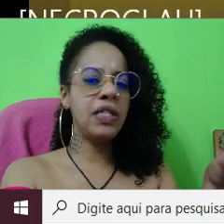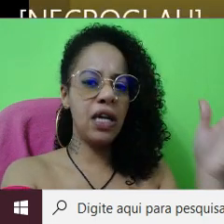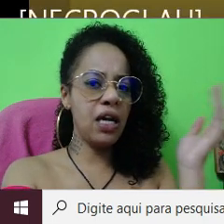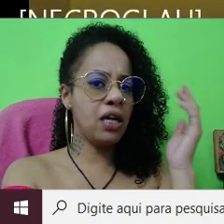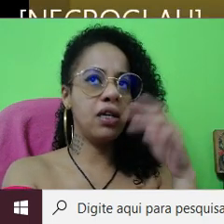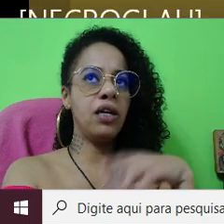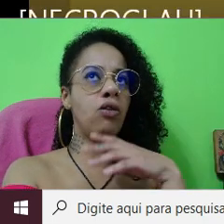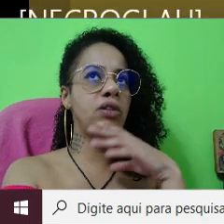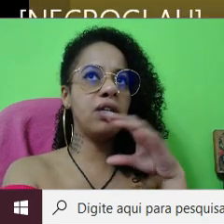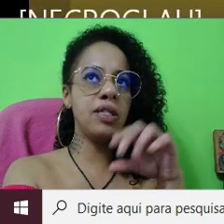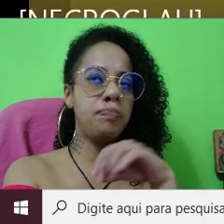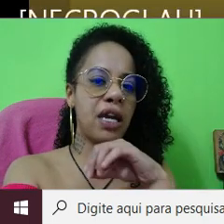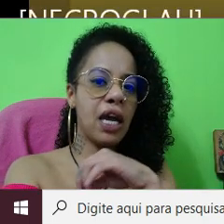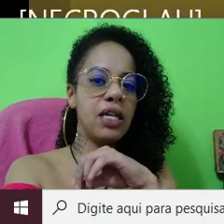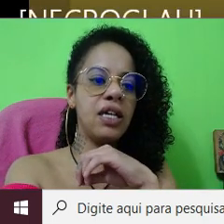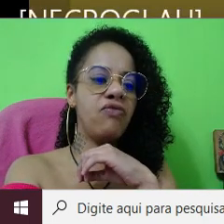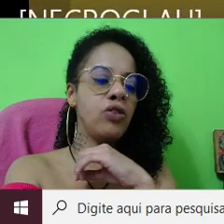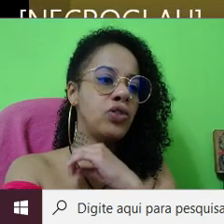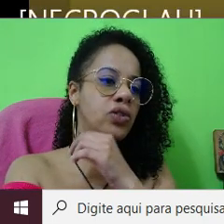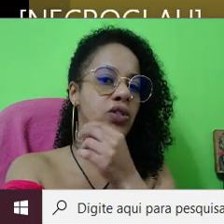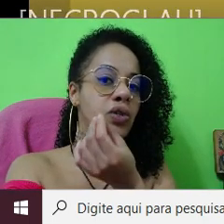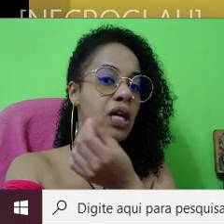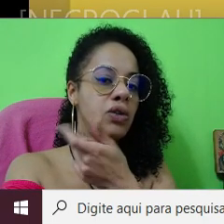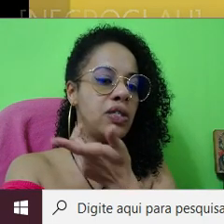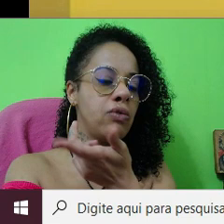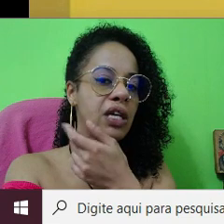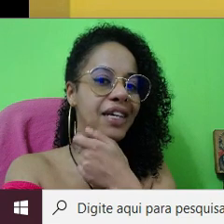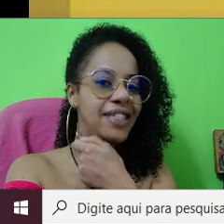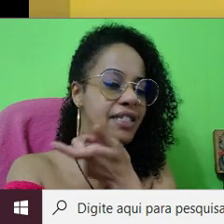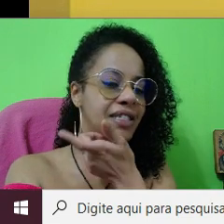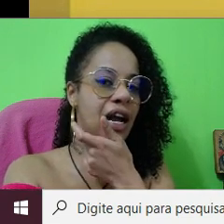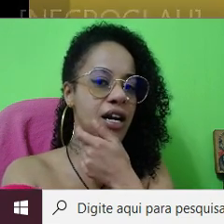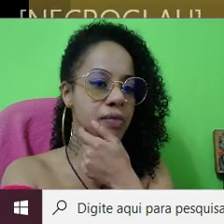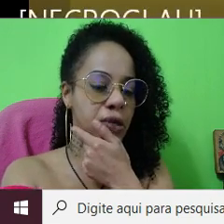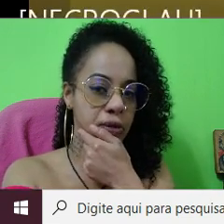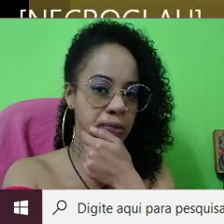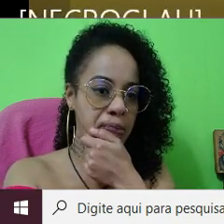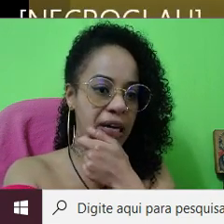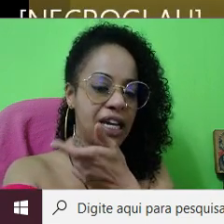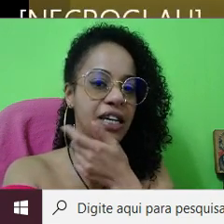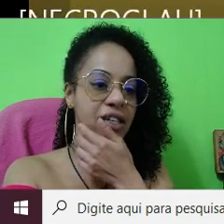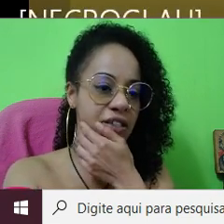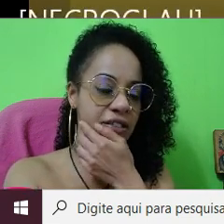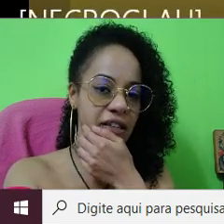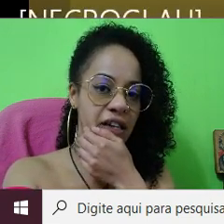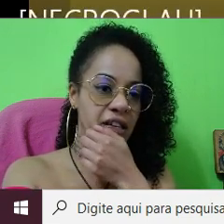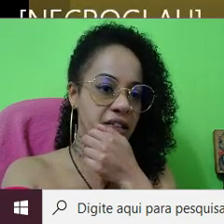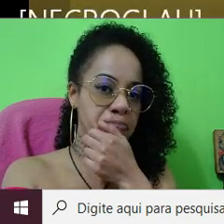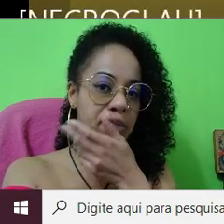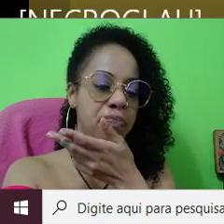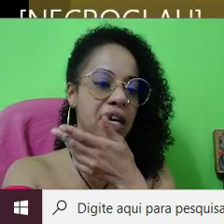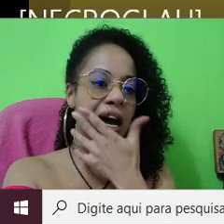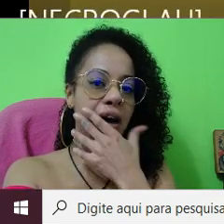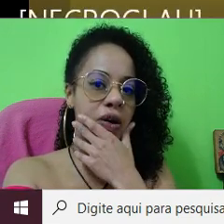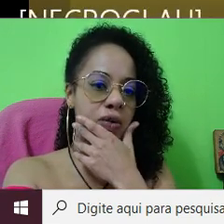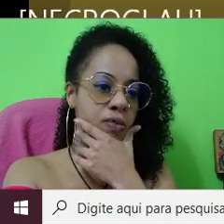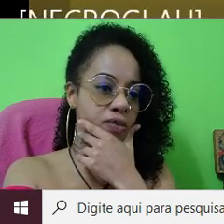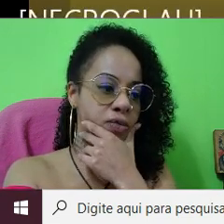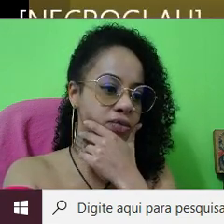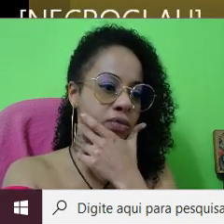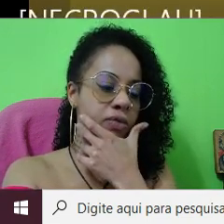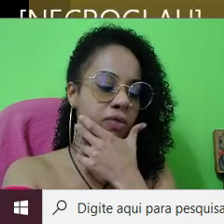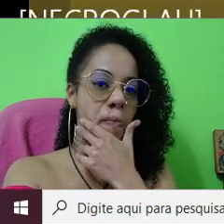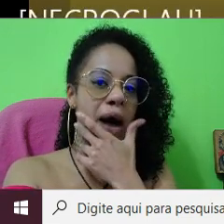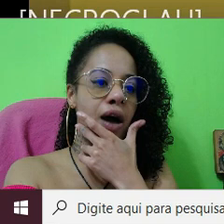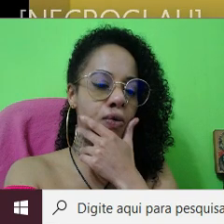sim e outras pequenas revoluções tu tem noção que quer cisterna mano para quem bebia água